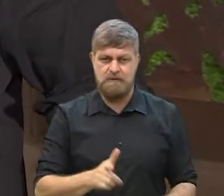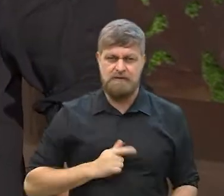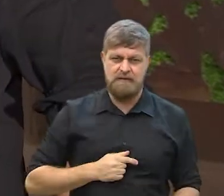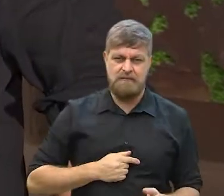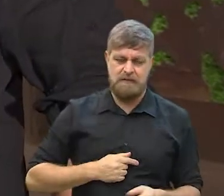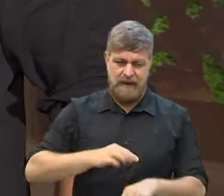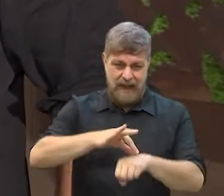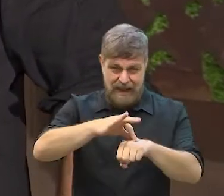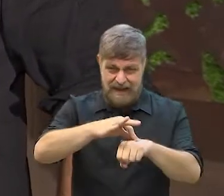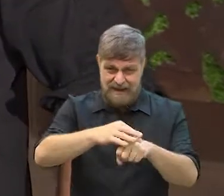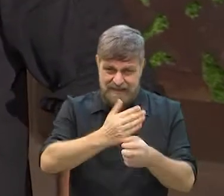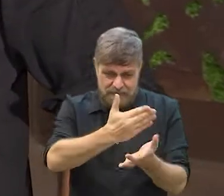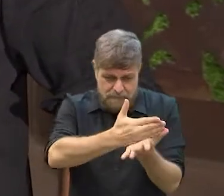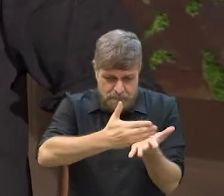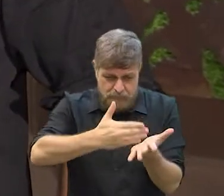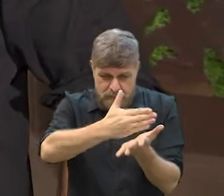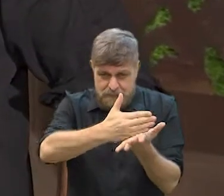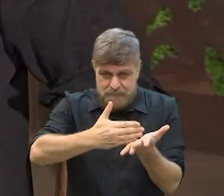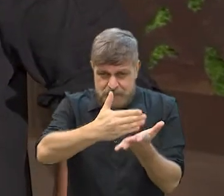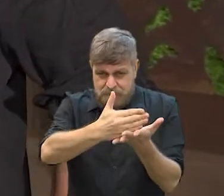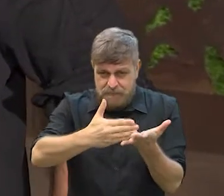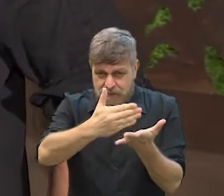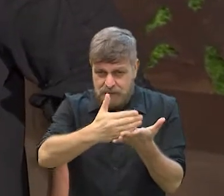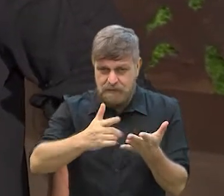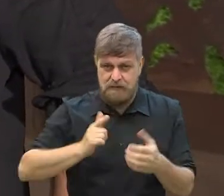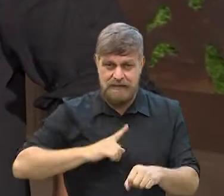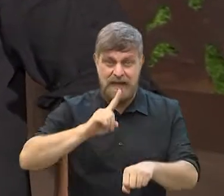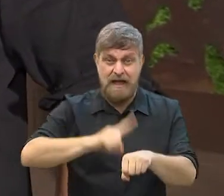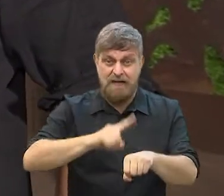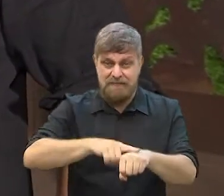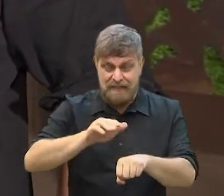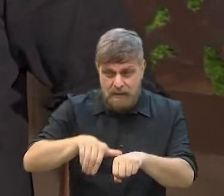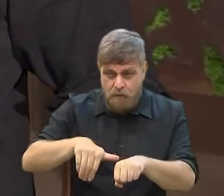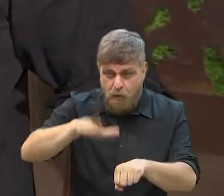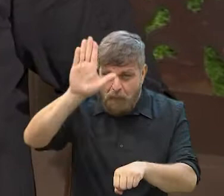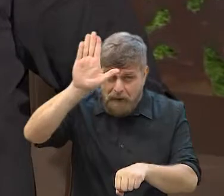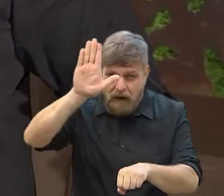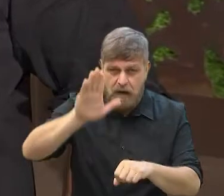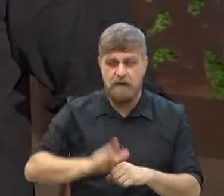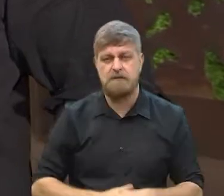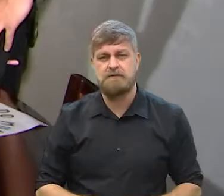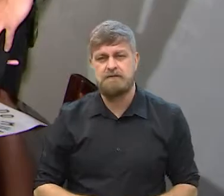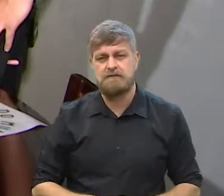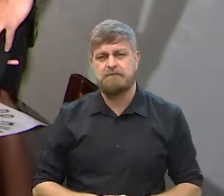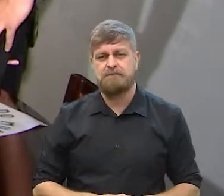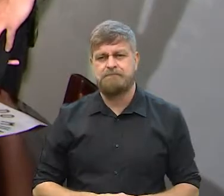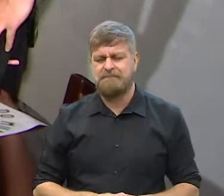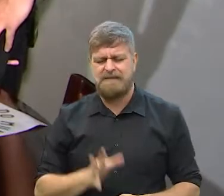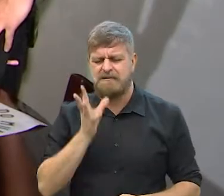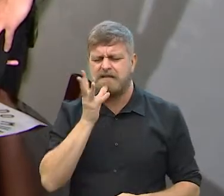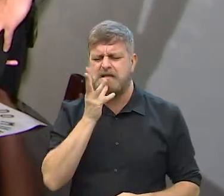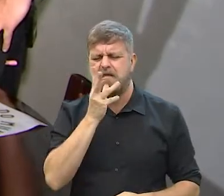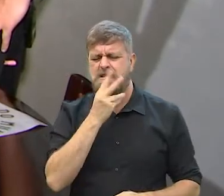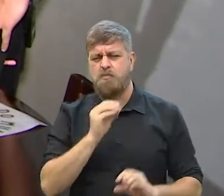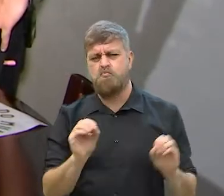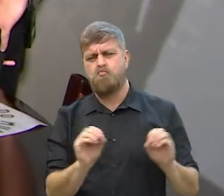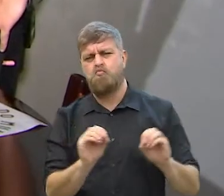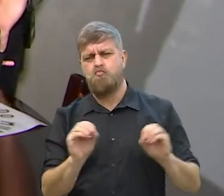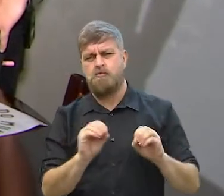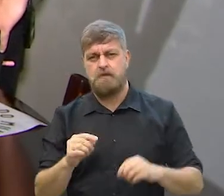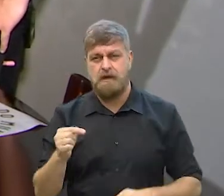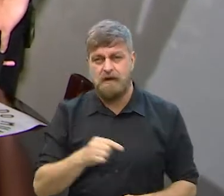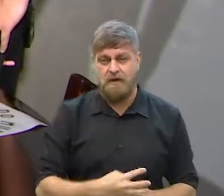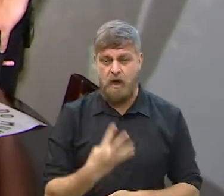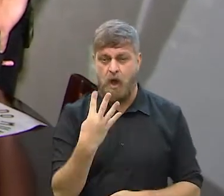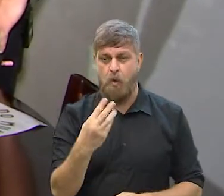ela é uma carne que ela exige um pouquinho mais de tempo de churrasqueira, mas não é nada muito, muito demorado. Essa carne ela ficou